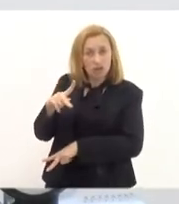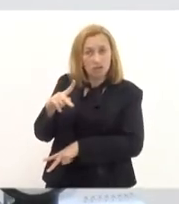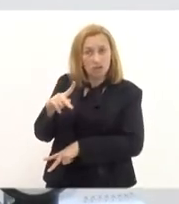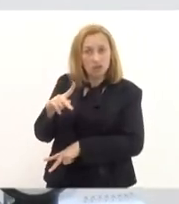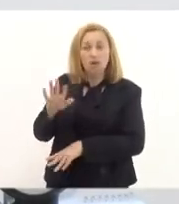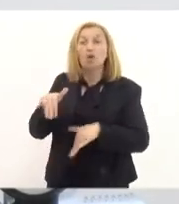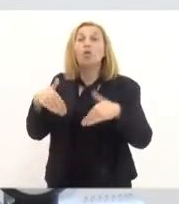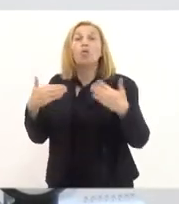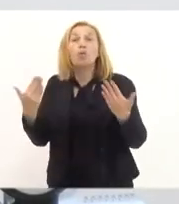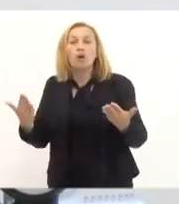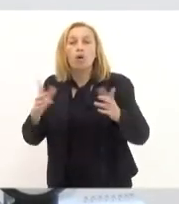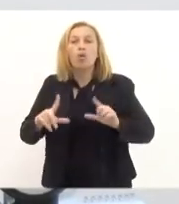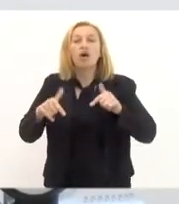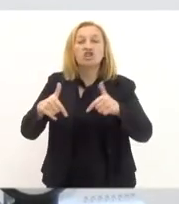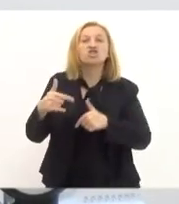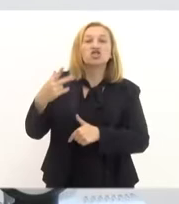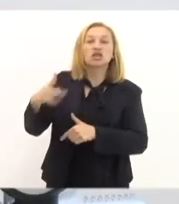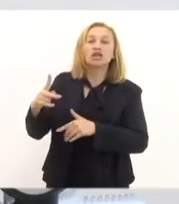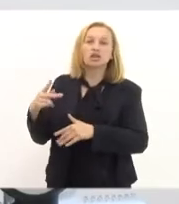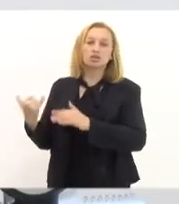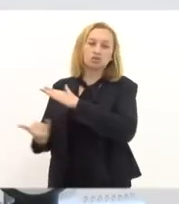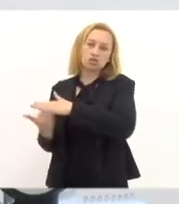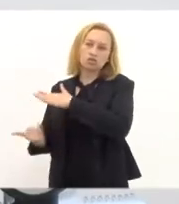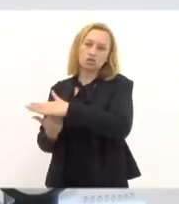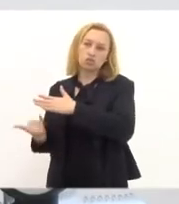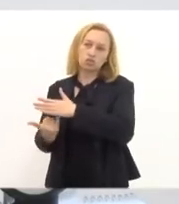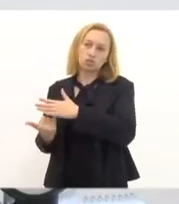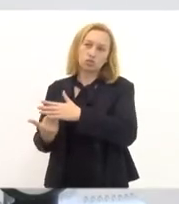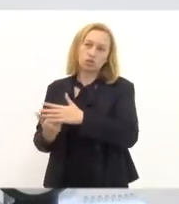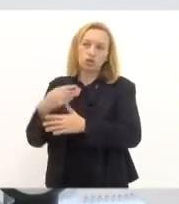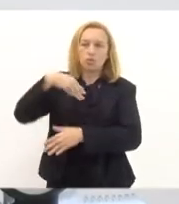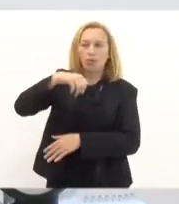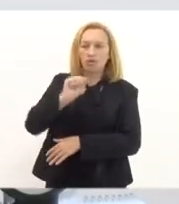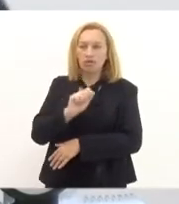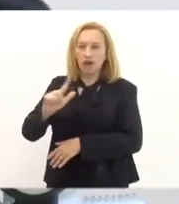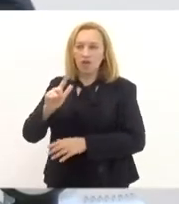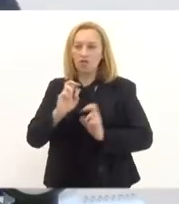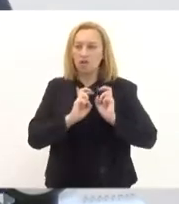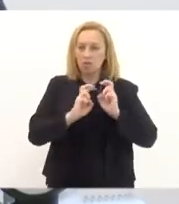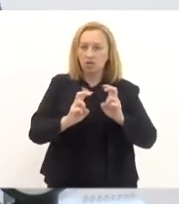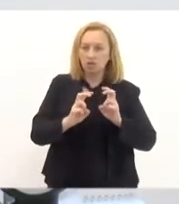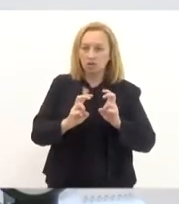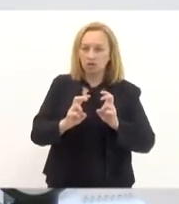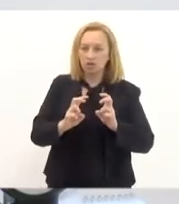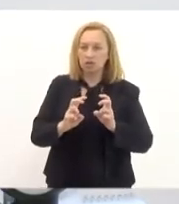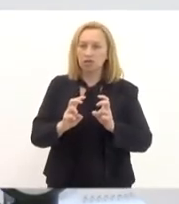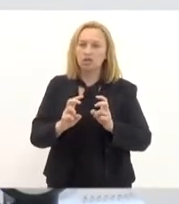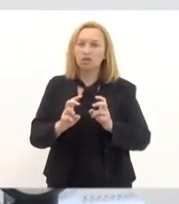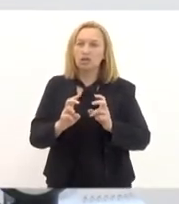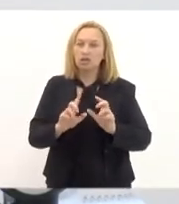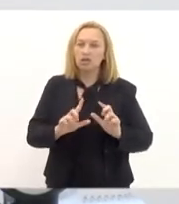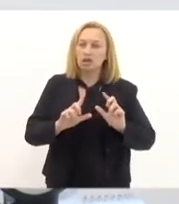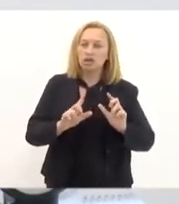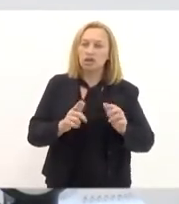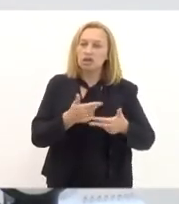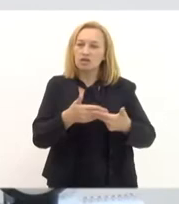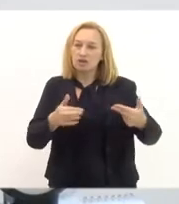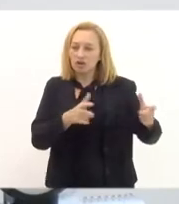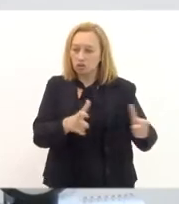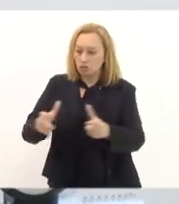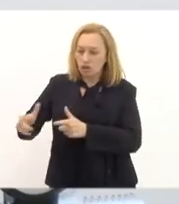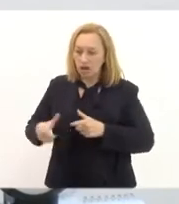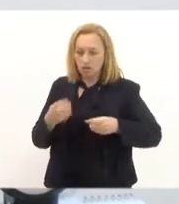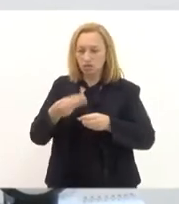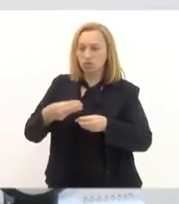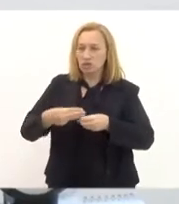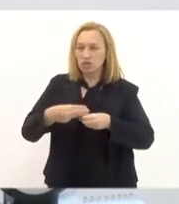qual tem sido a atuação do Instituto em relação ao modal Ferroviário que atravessa boa parte dos Municípios da região metropolitana